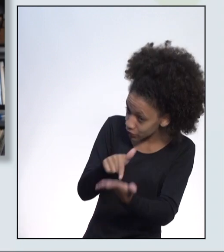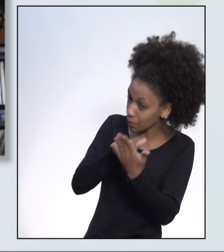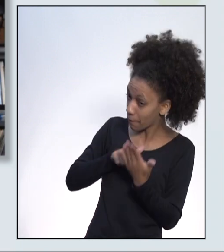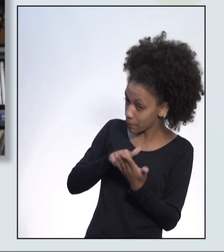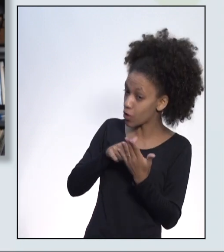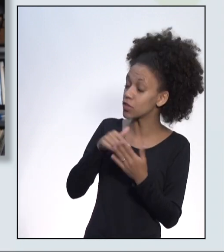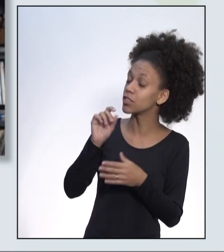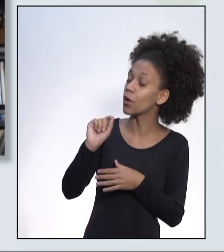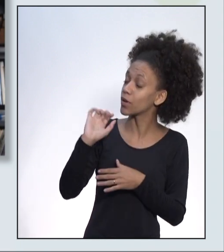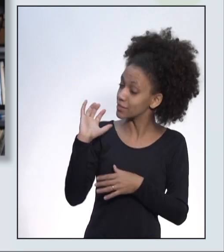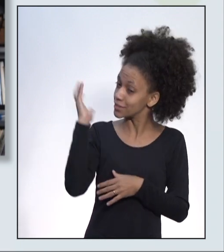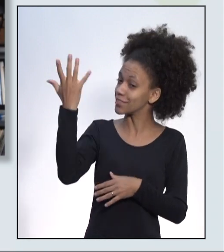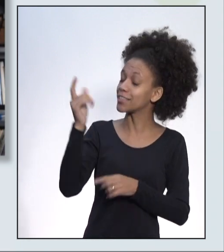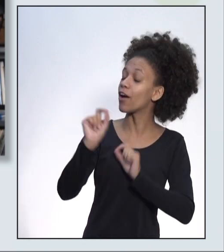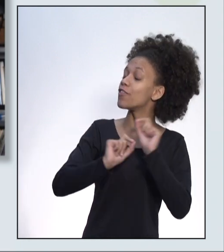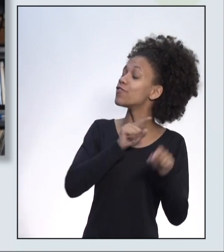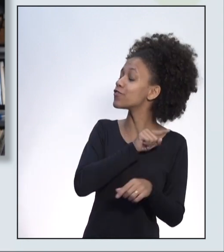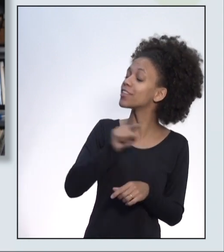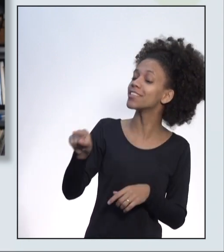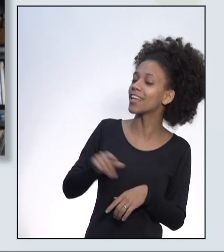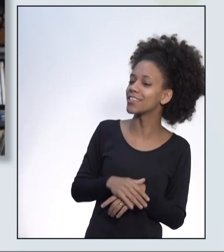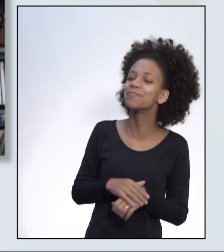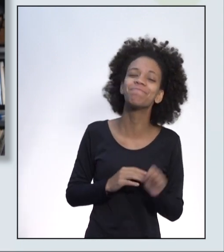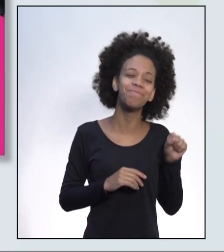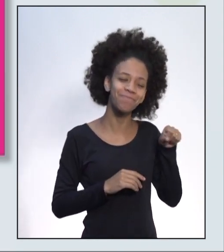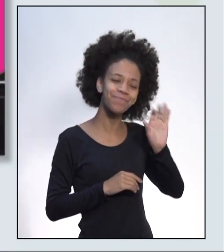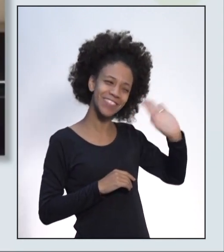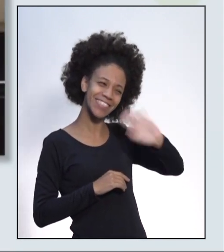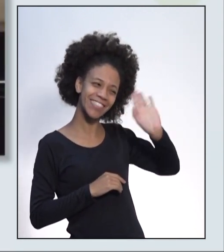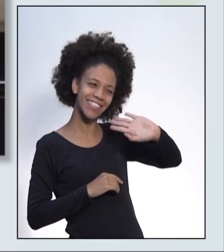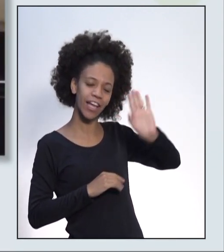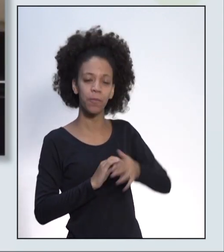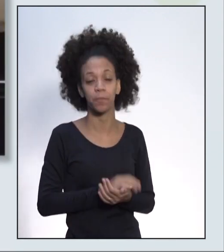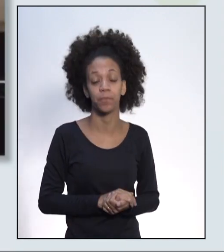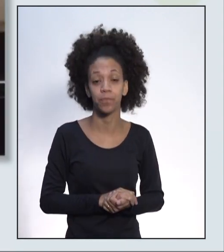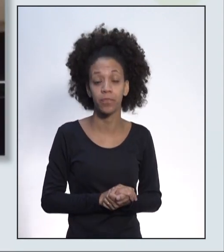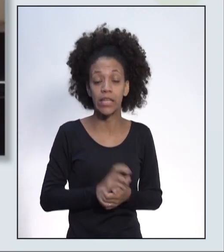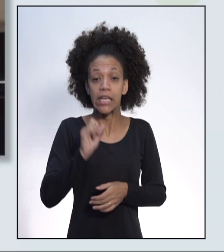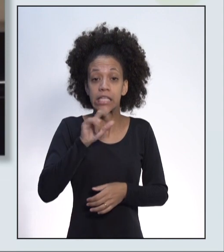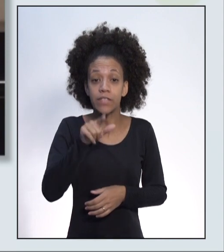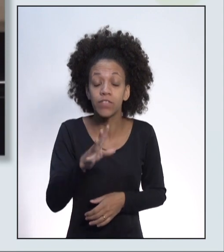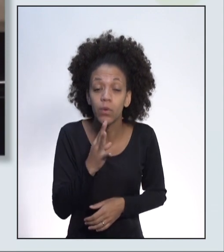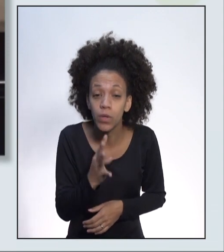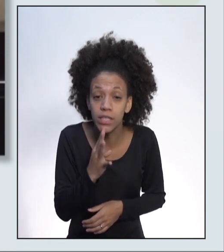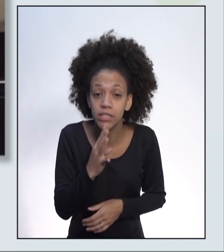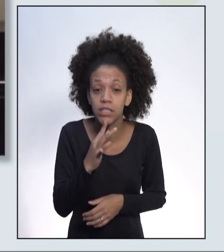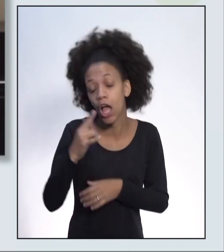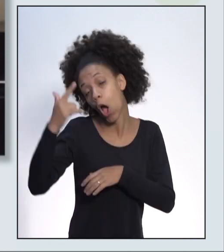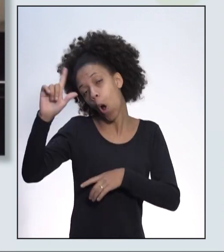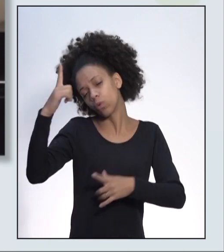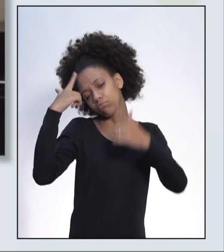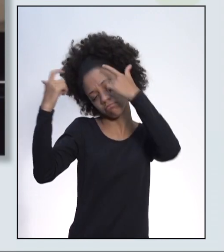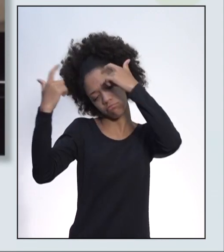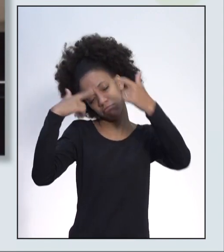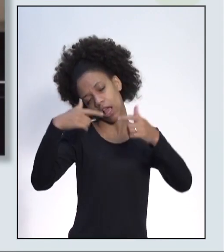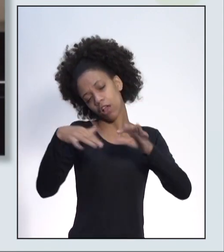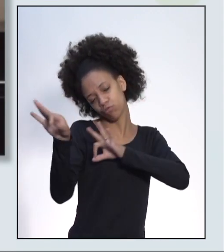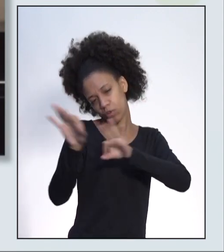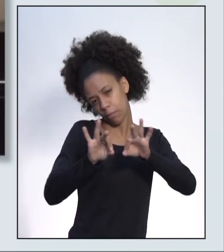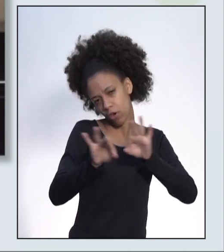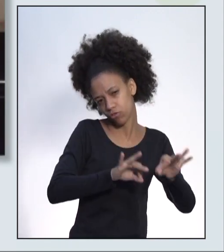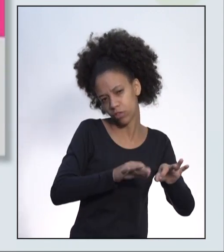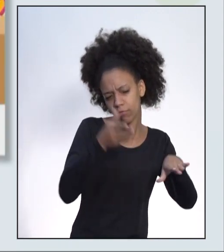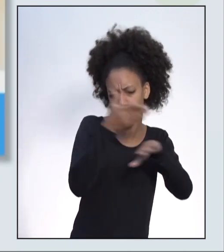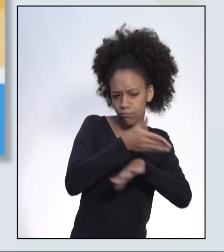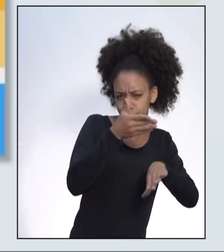foi produzido aí. Mostro sim. Tchau, tchau. Se você quiser conhecer outras ideias e projetos, visite o